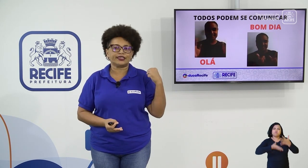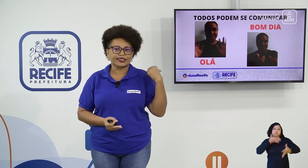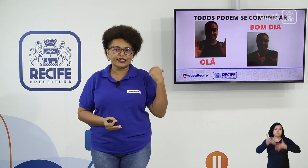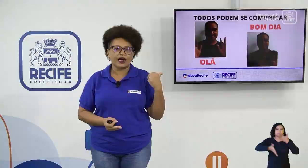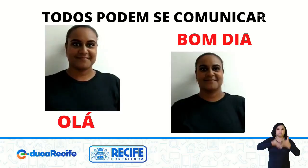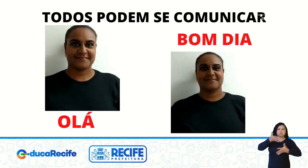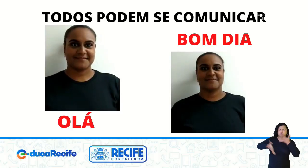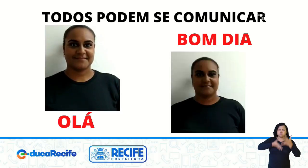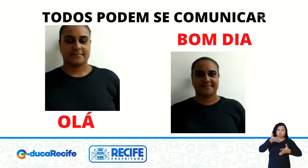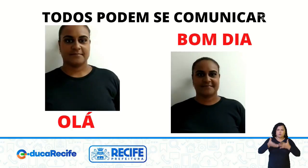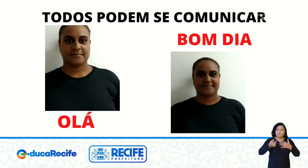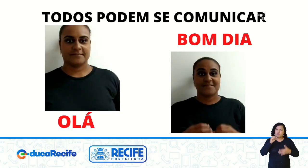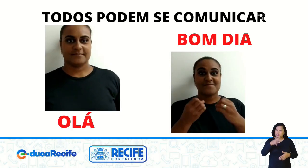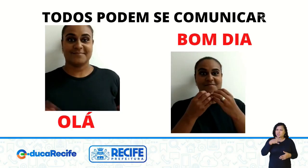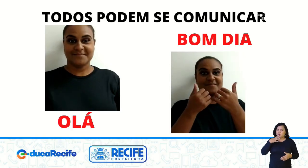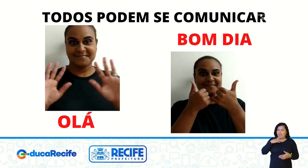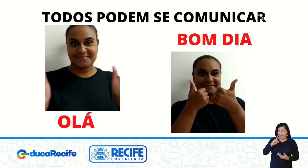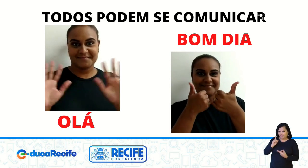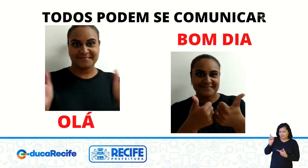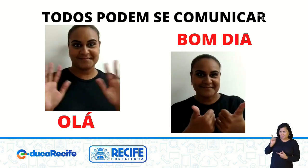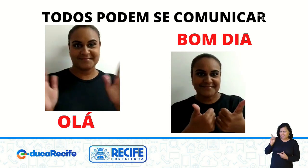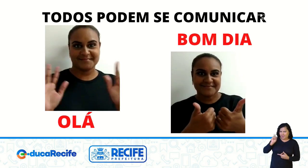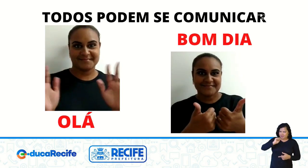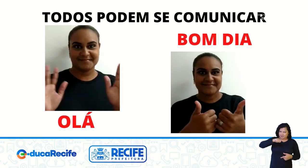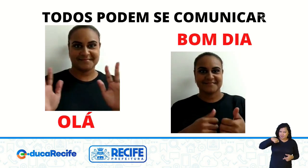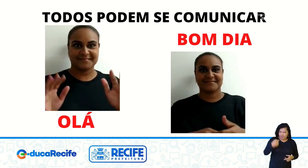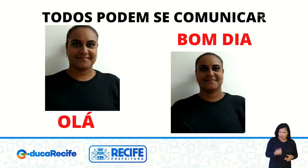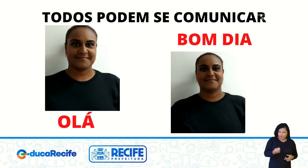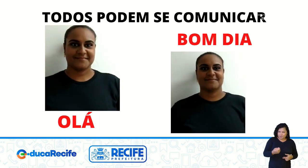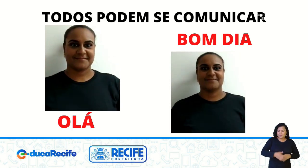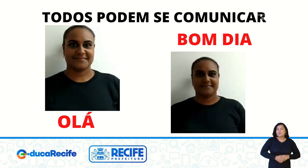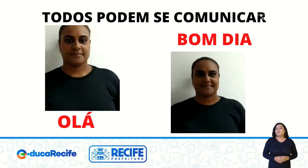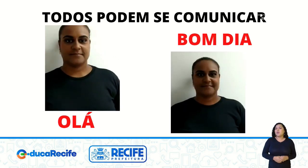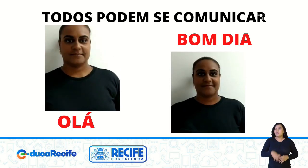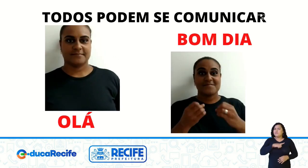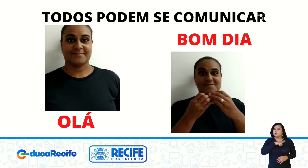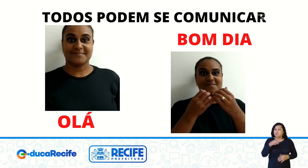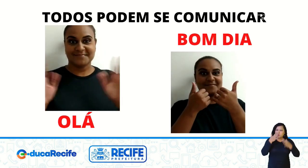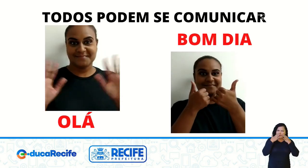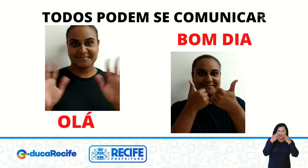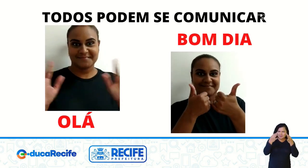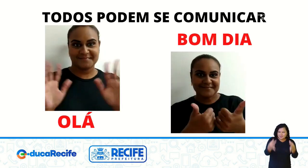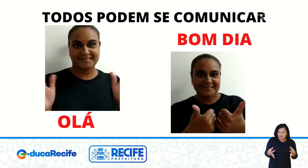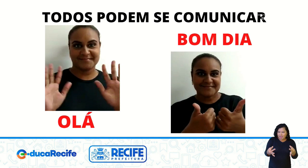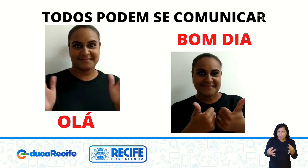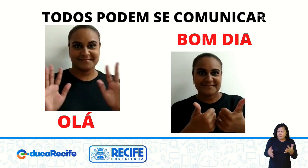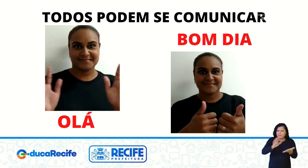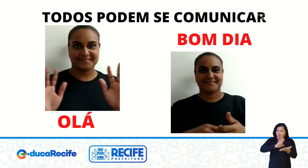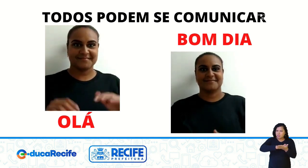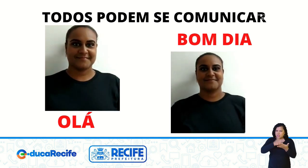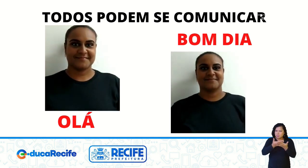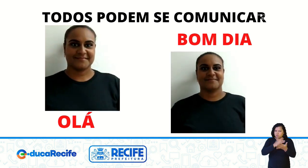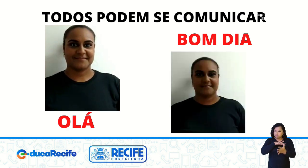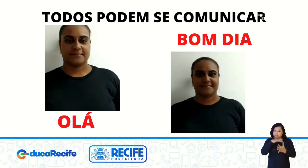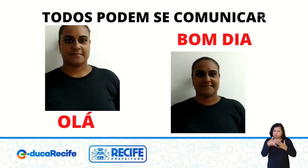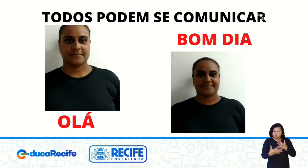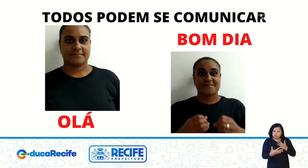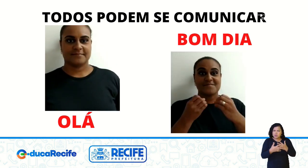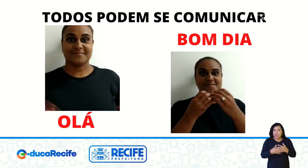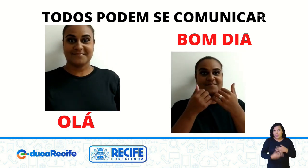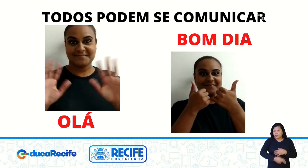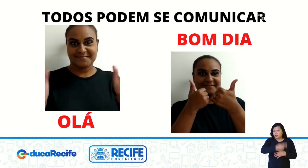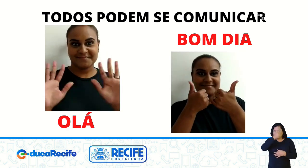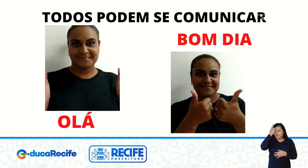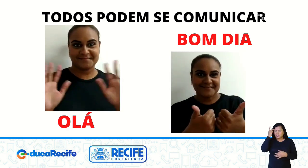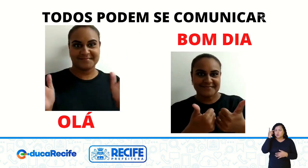conhecem esse sinal que eu coloquei aí na tela? E vocês ficam atentos à tradução da aula, que as pessoas que